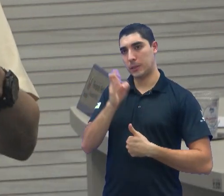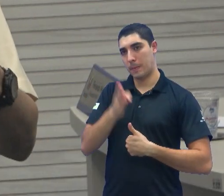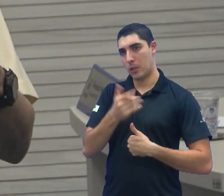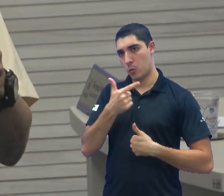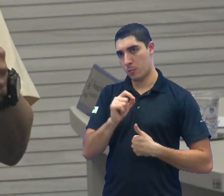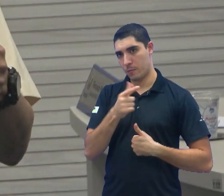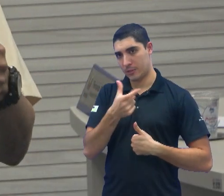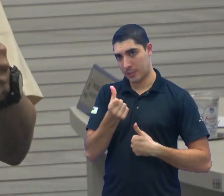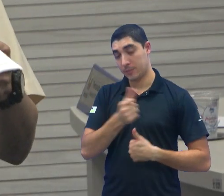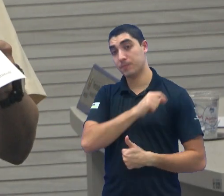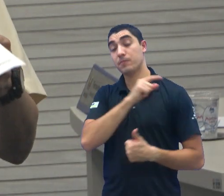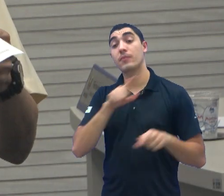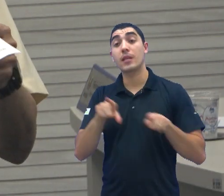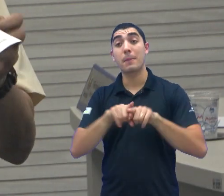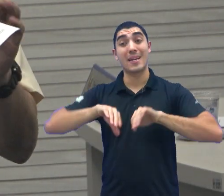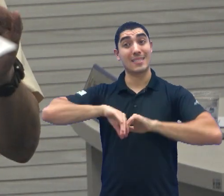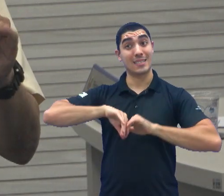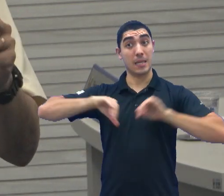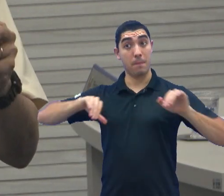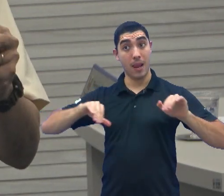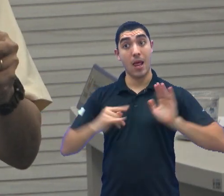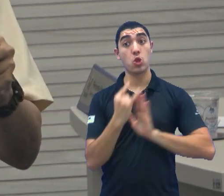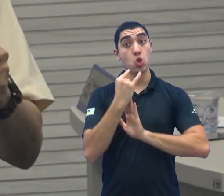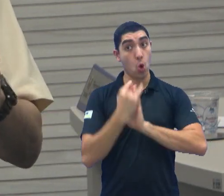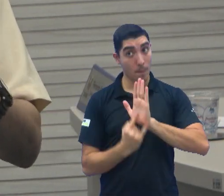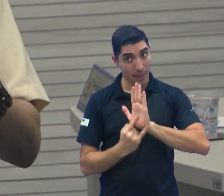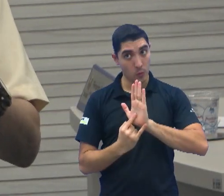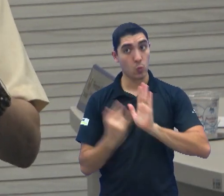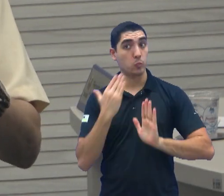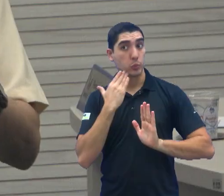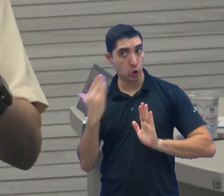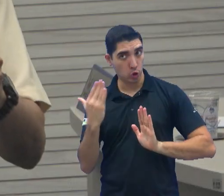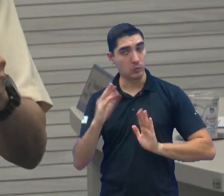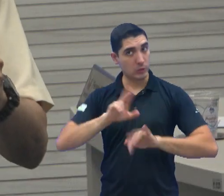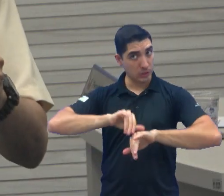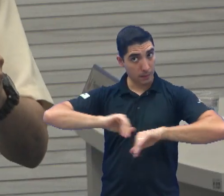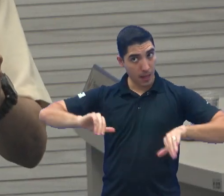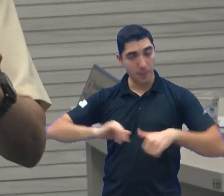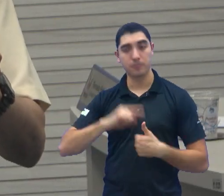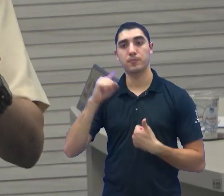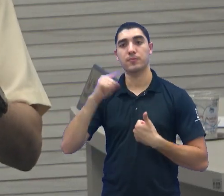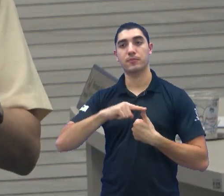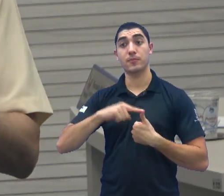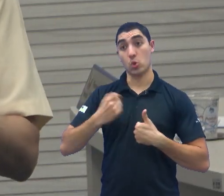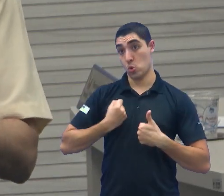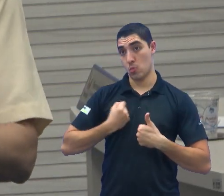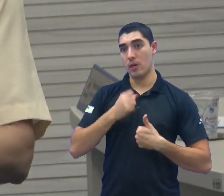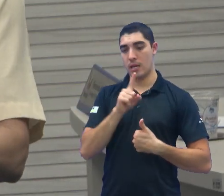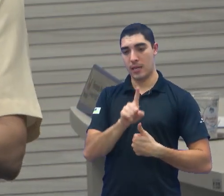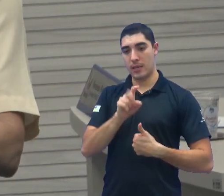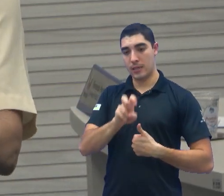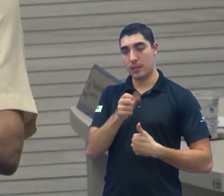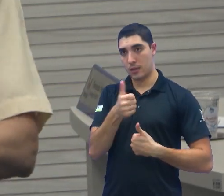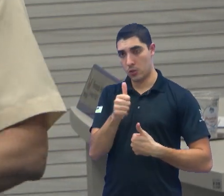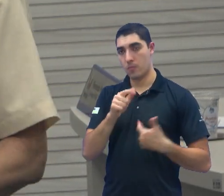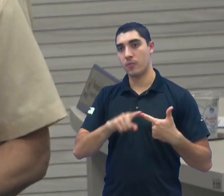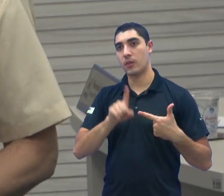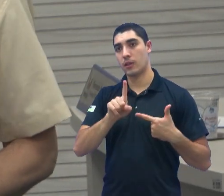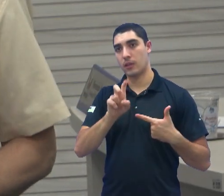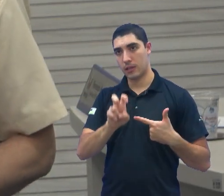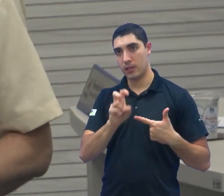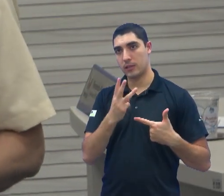175/2026 e destaque aos seguintes requerimentos, números 1511, 1534